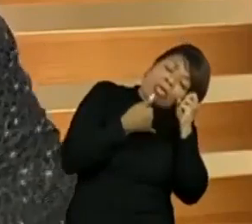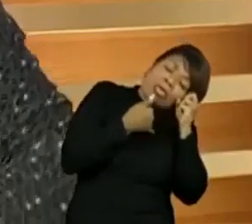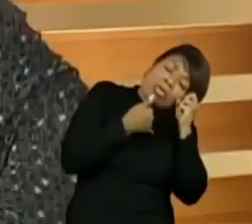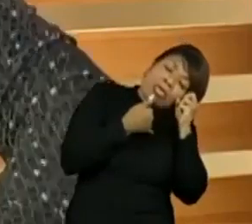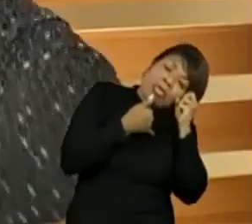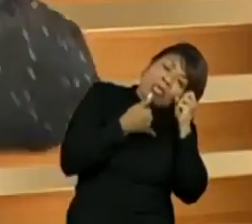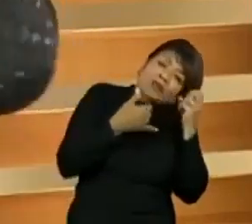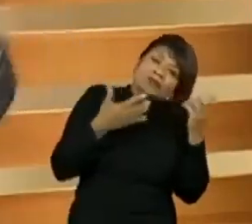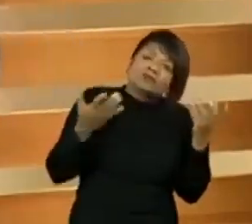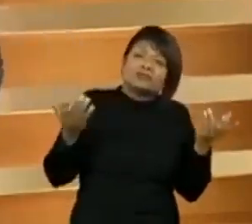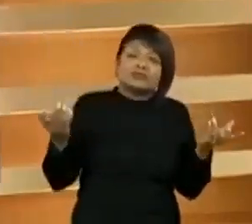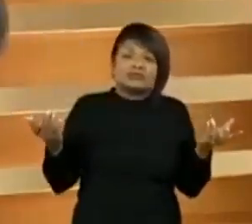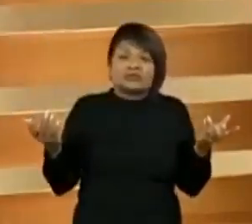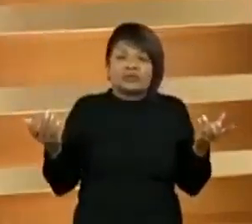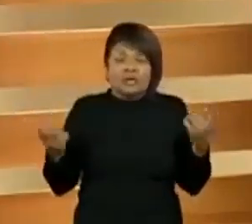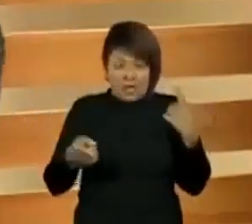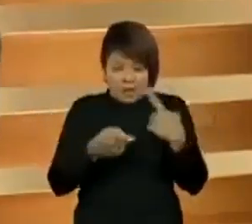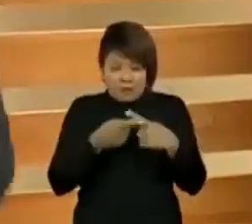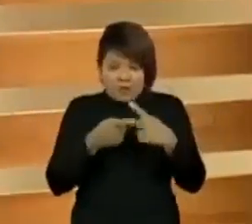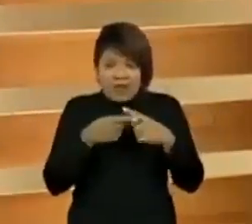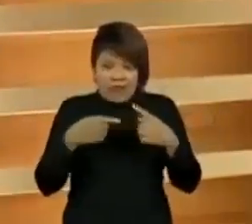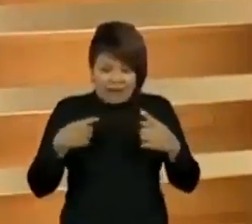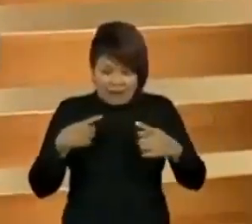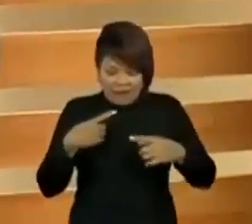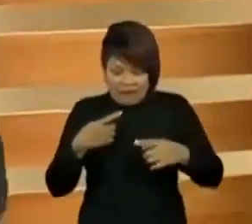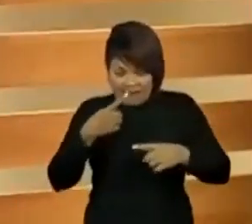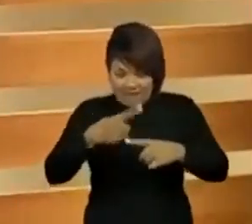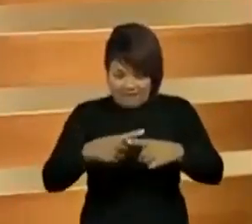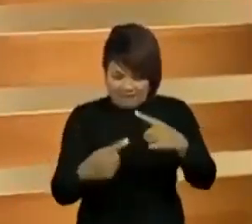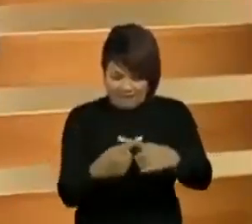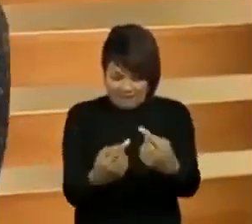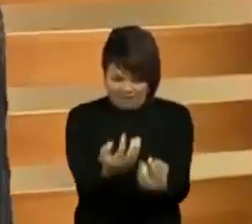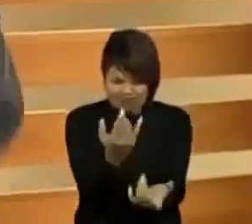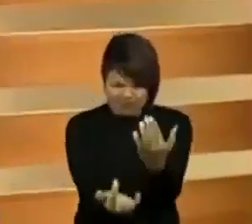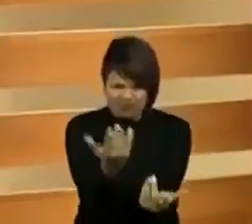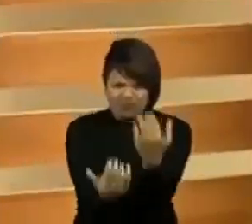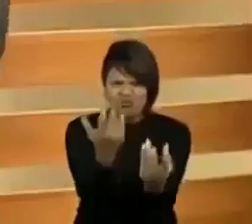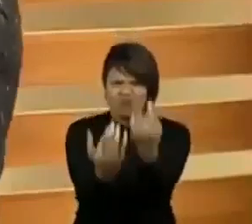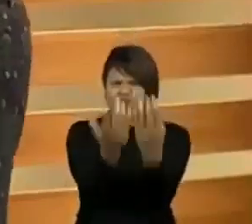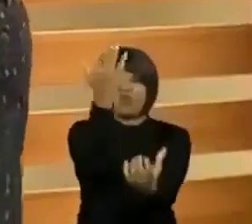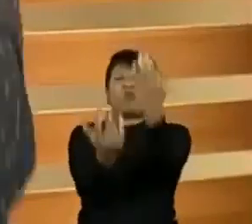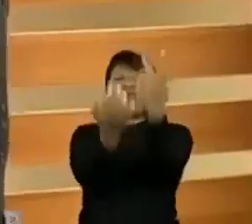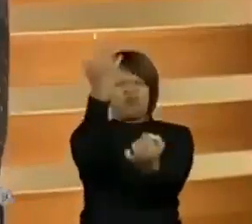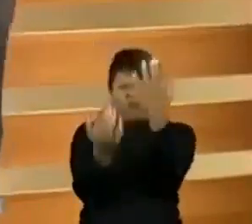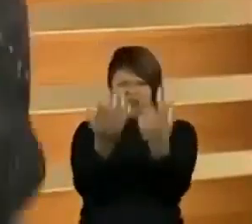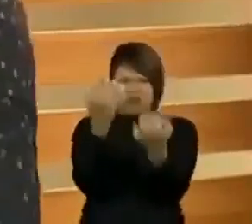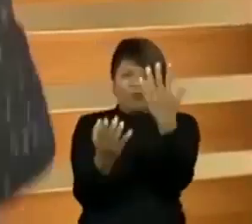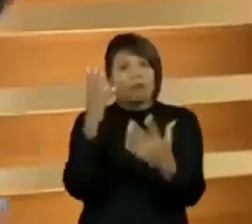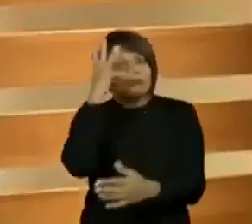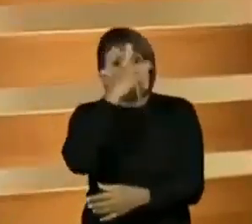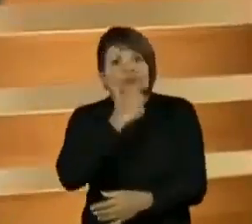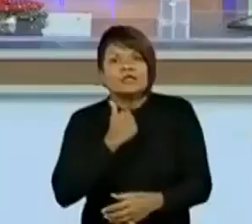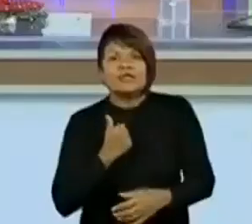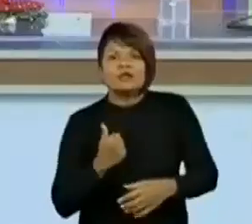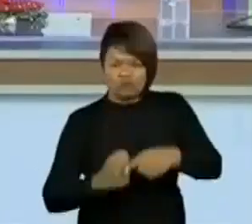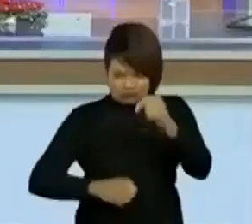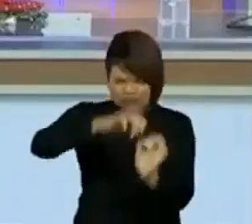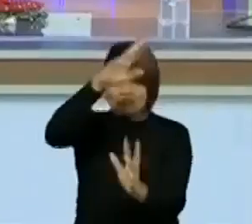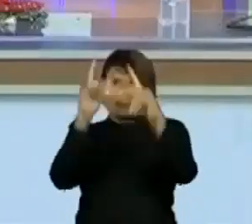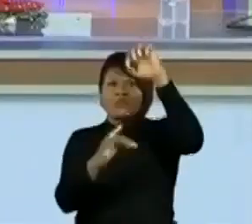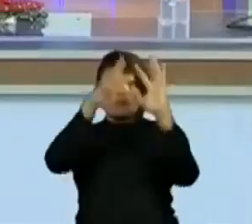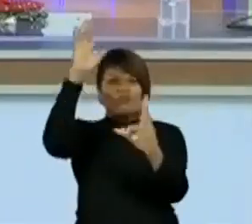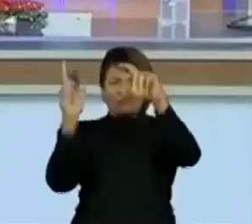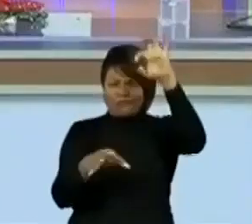Sentar à fogueira e ver o fogo crepitar era bonito. e formava imagens na cabeça